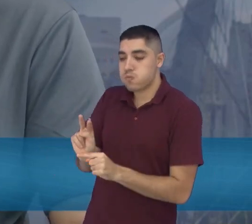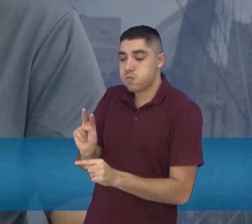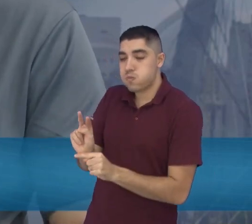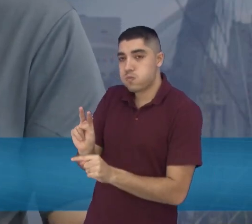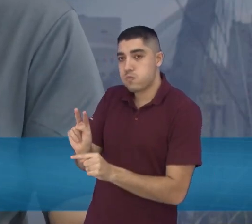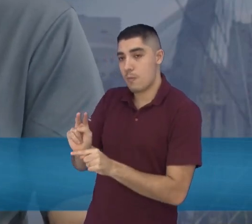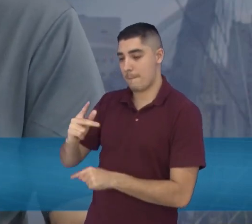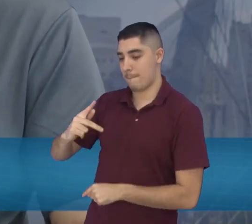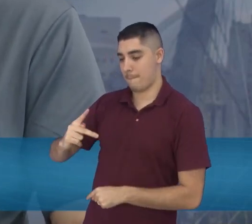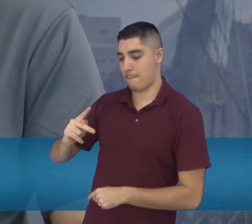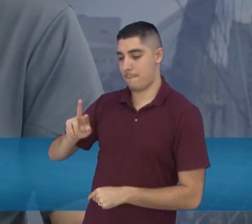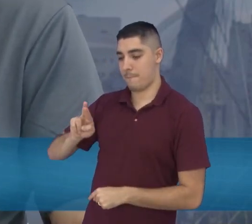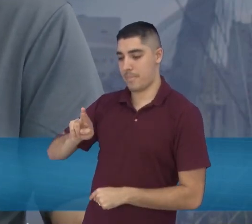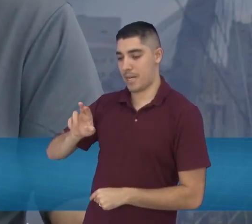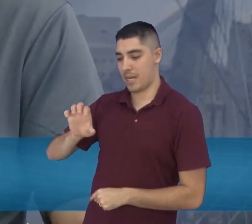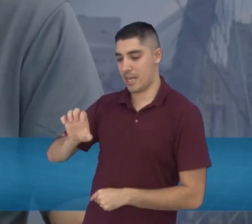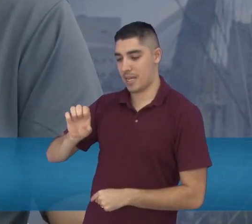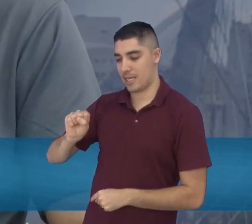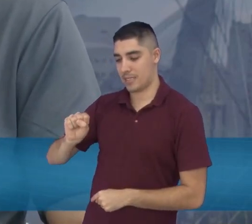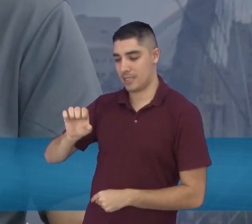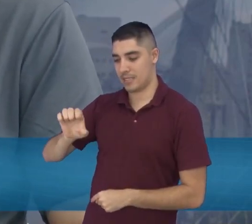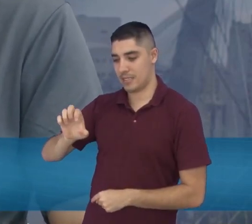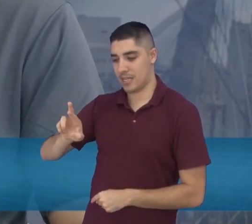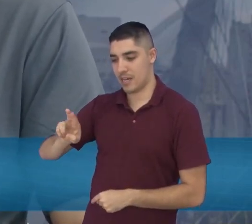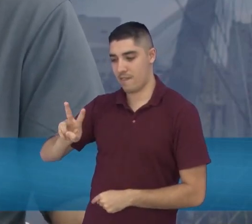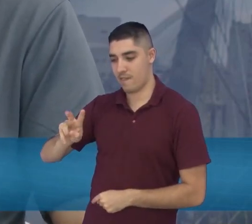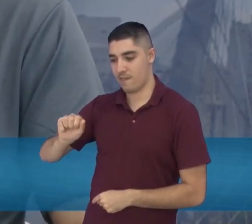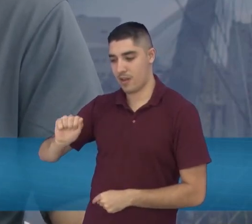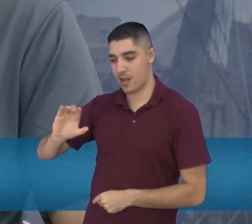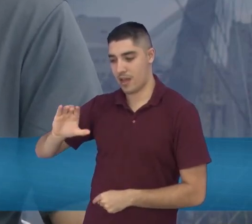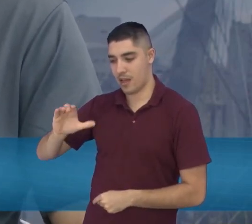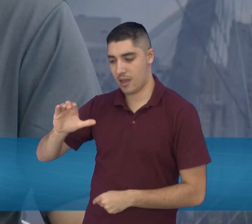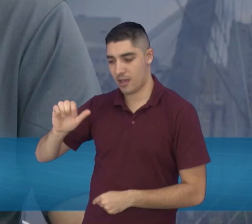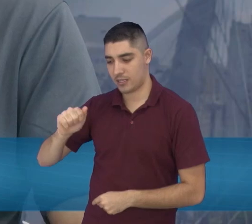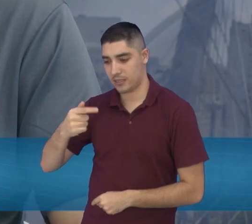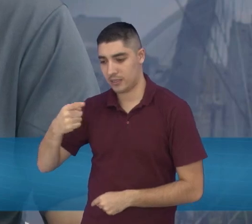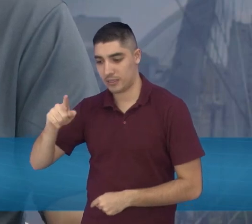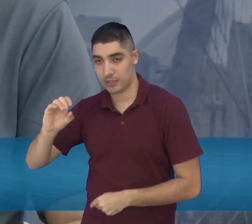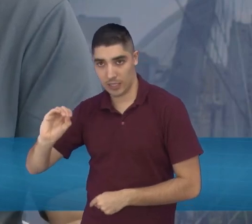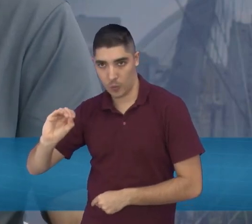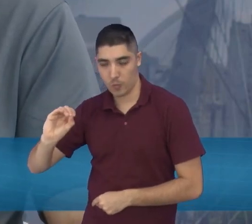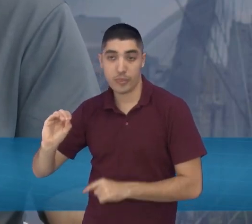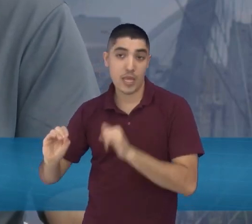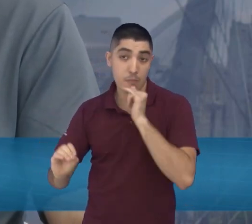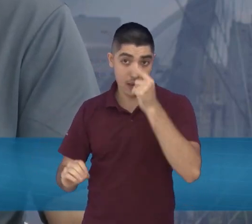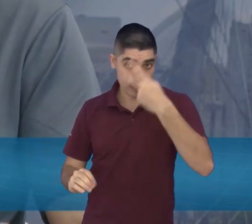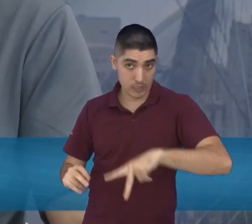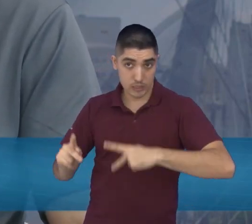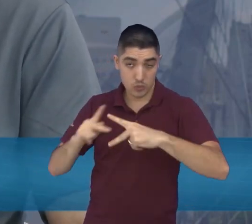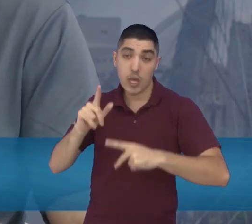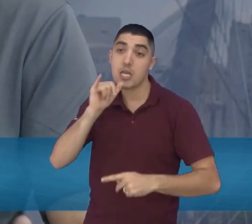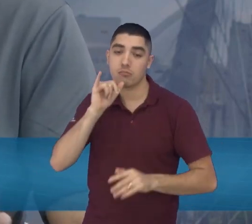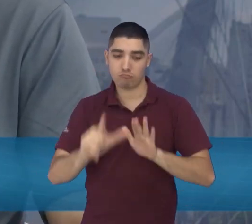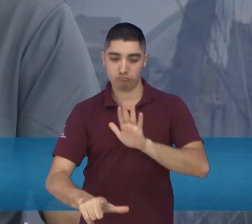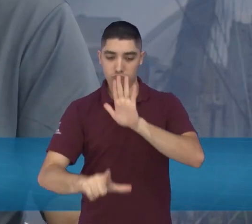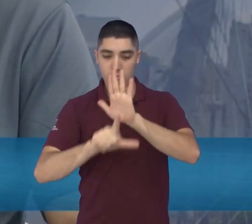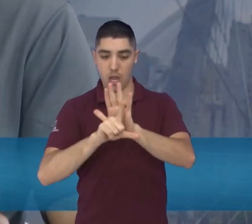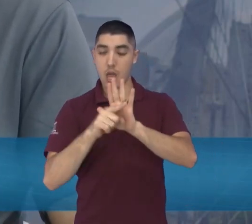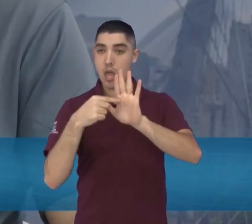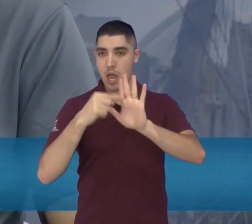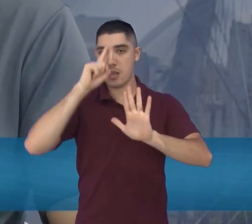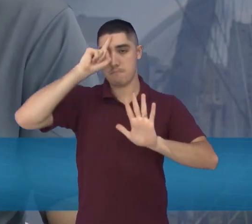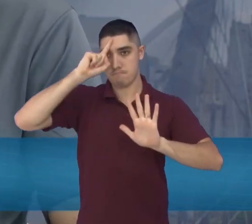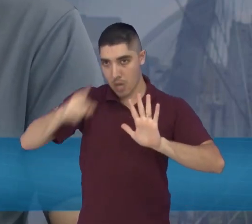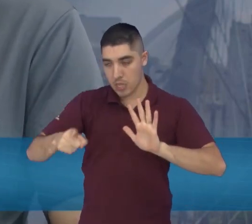cidades, a gente considera como sendo preservados por lei. Na prática, eles